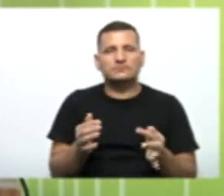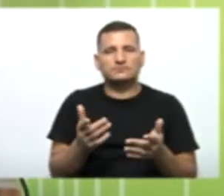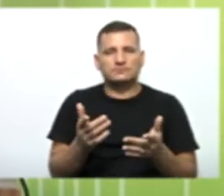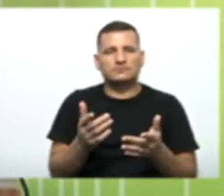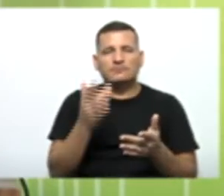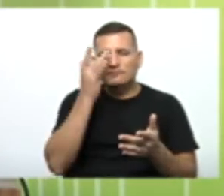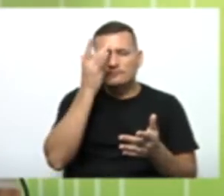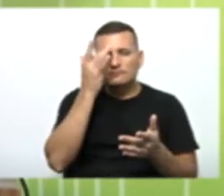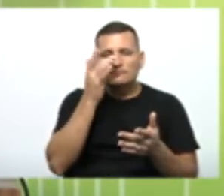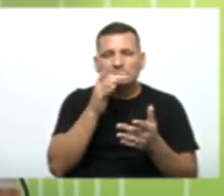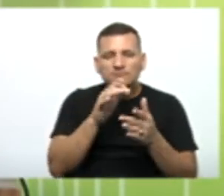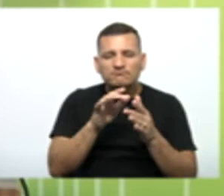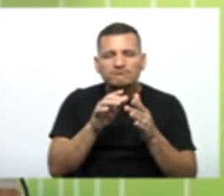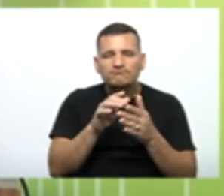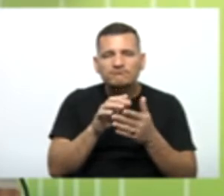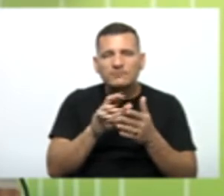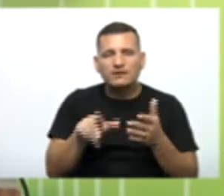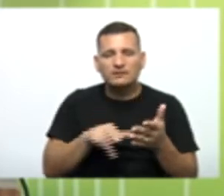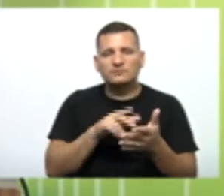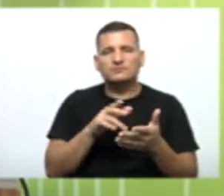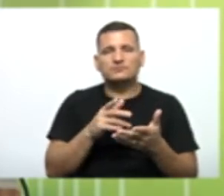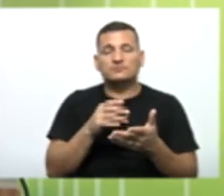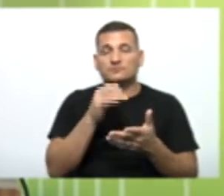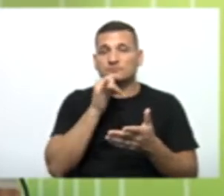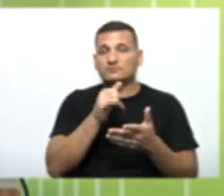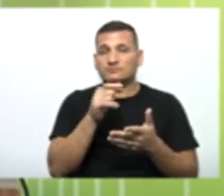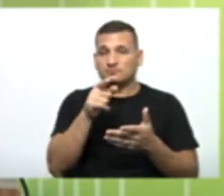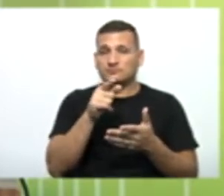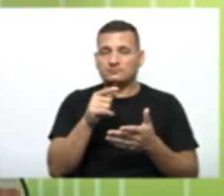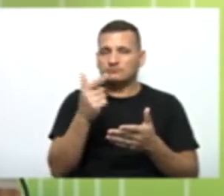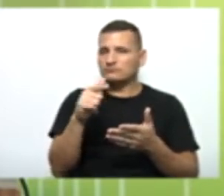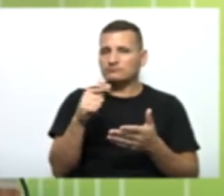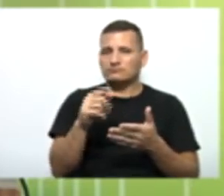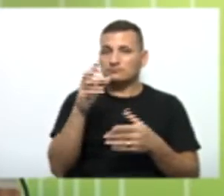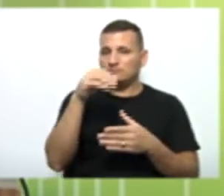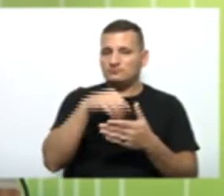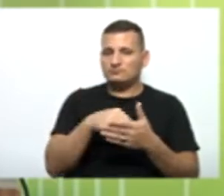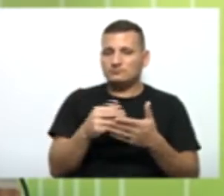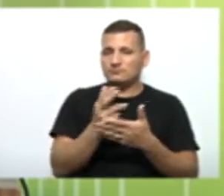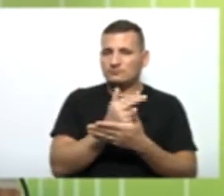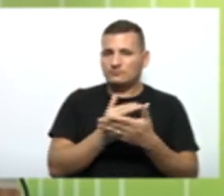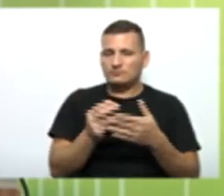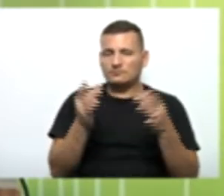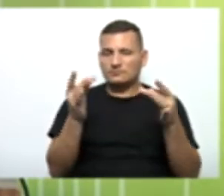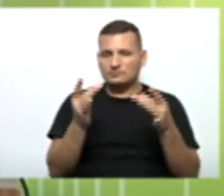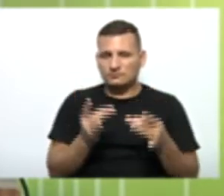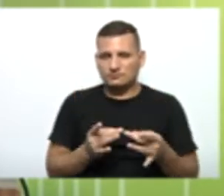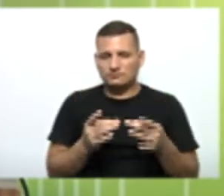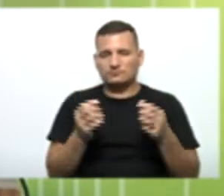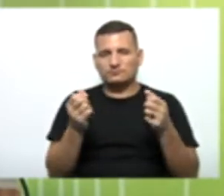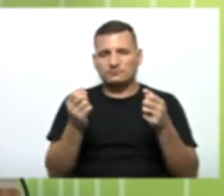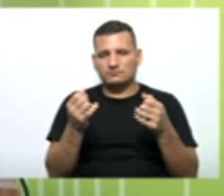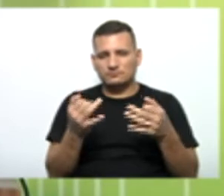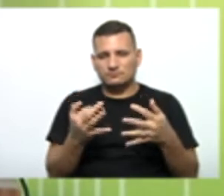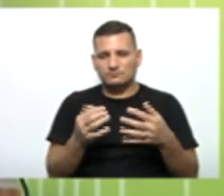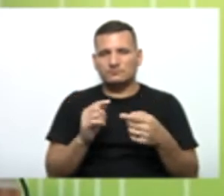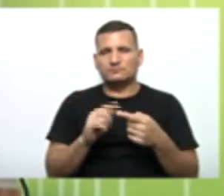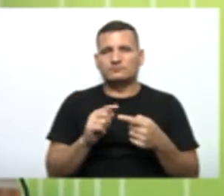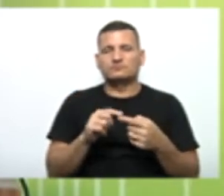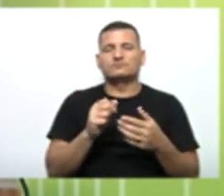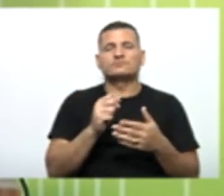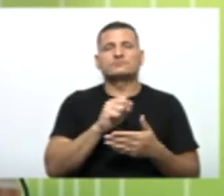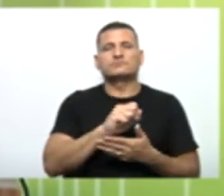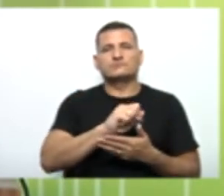genérico. O que vai acontecer? Se você não especificar, não detalhar o seu caso de uso, identificar as